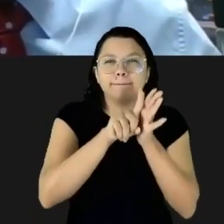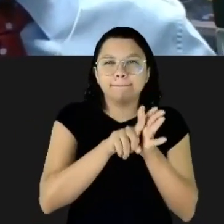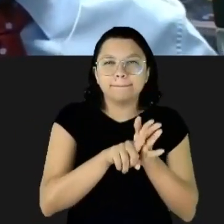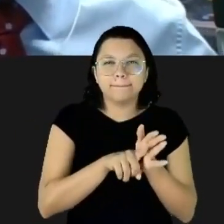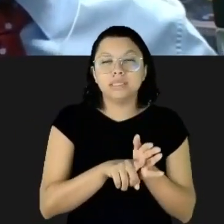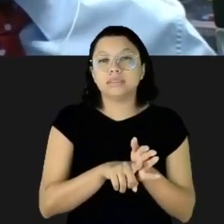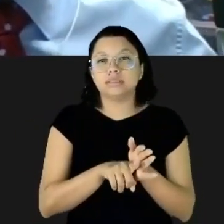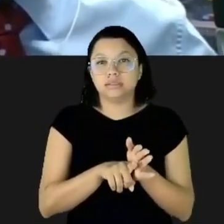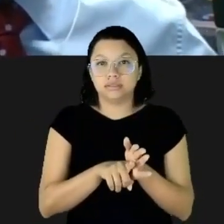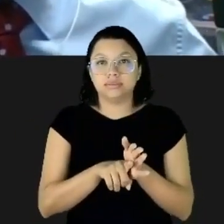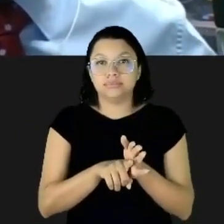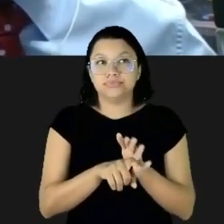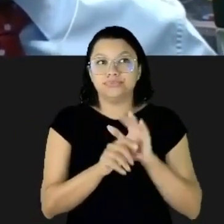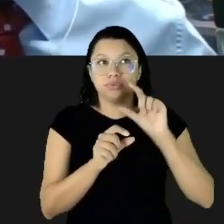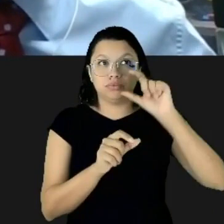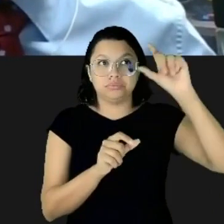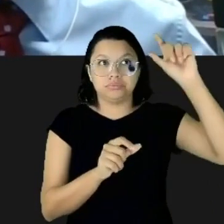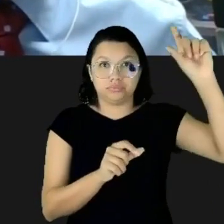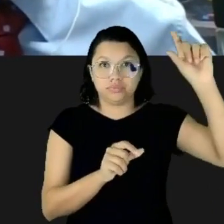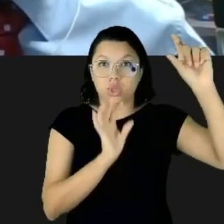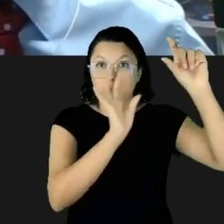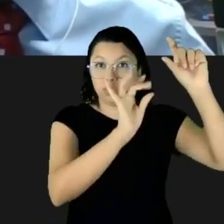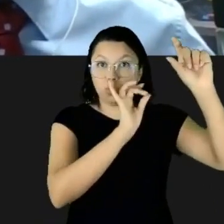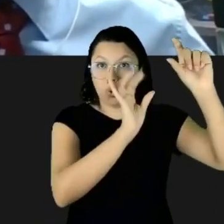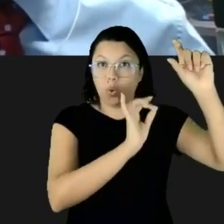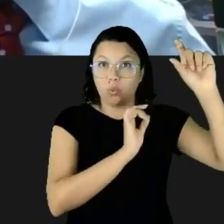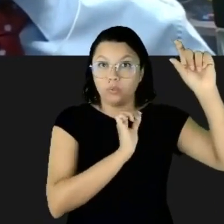pesquisar por exemplo consulta isso aqui é um filtro